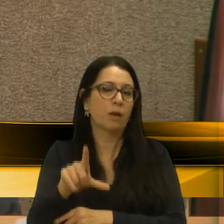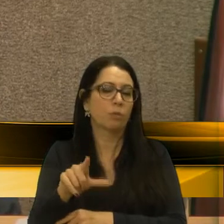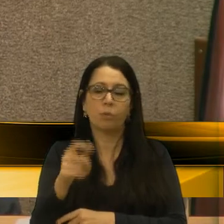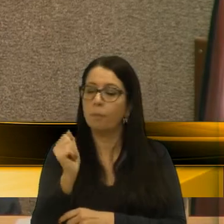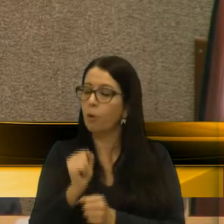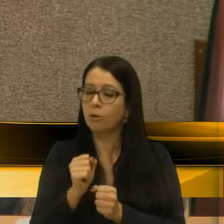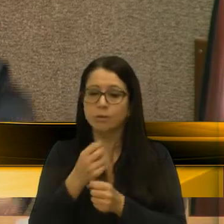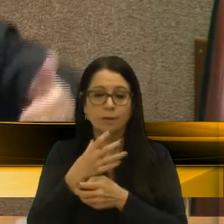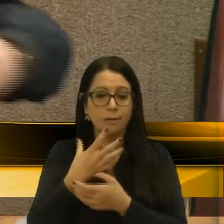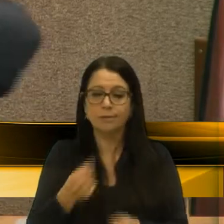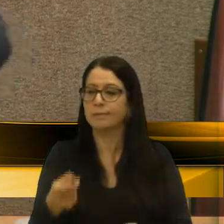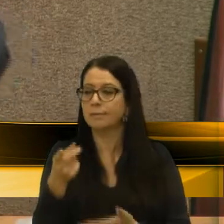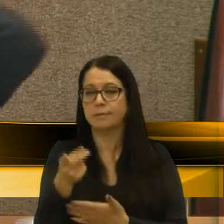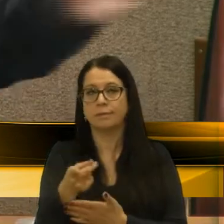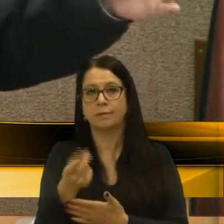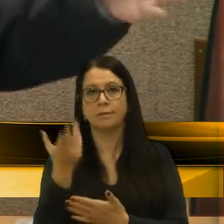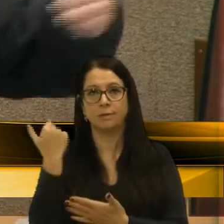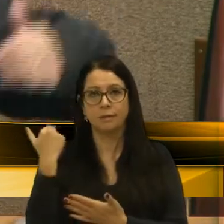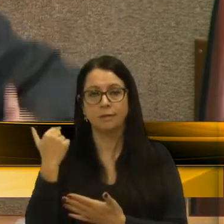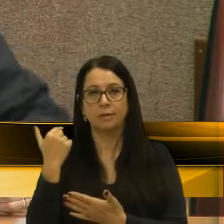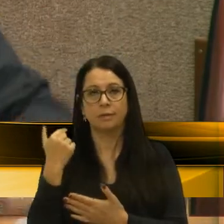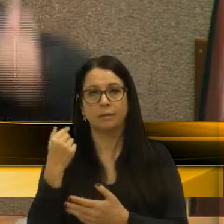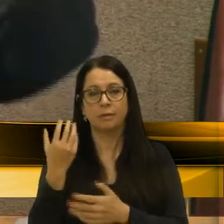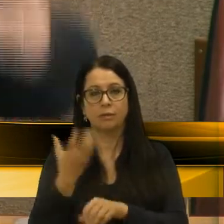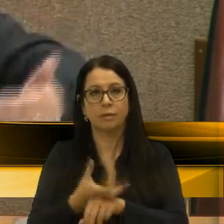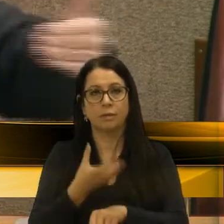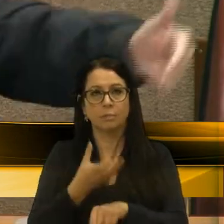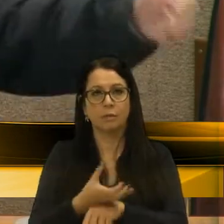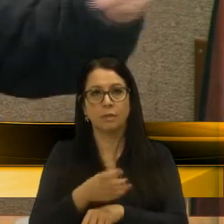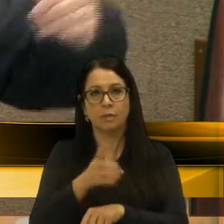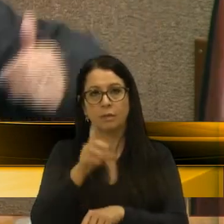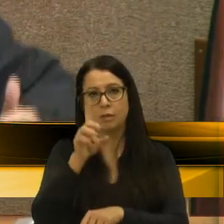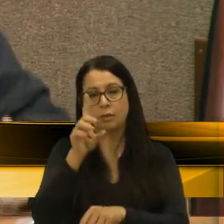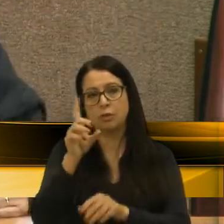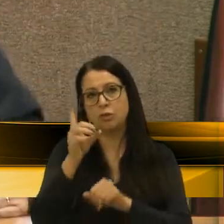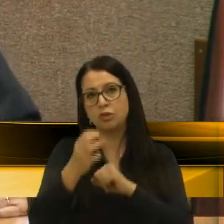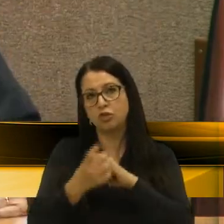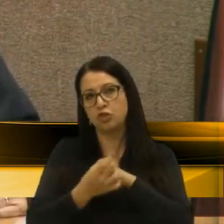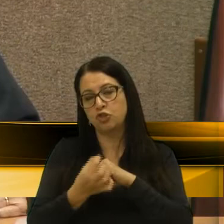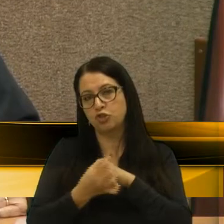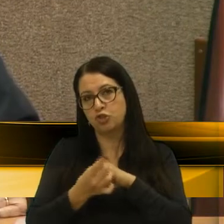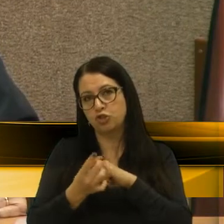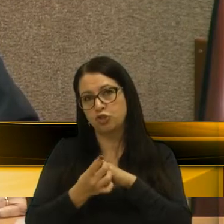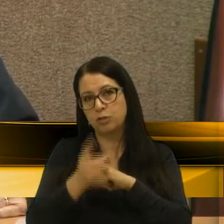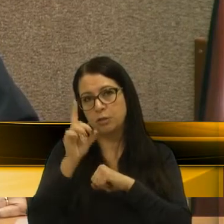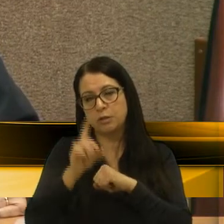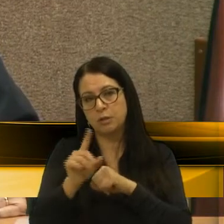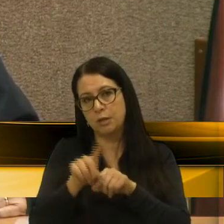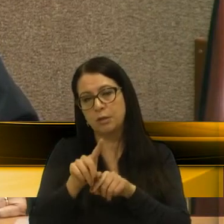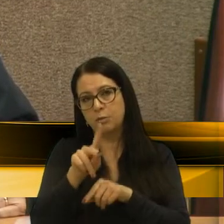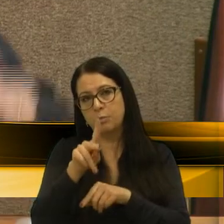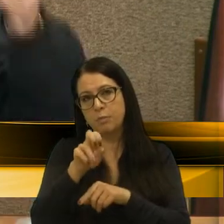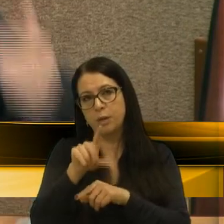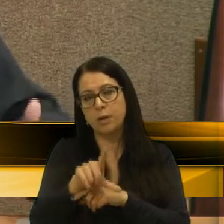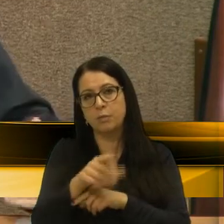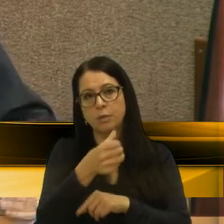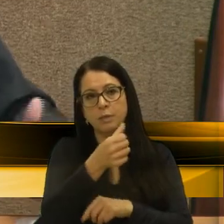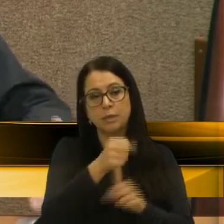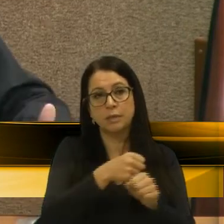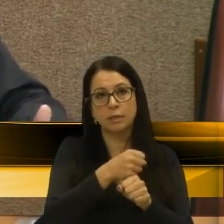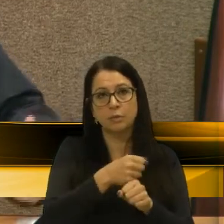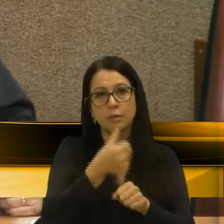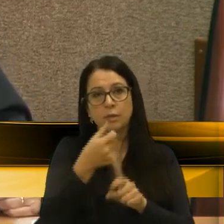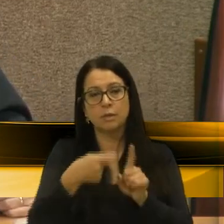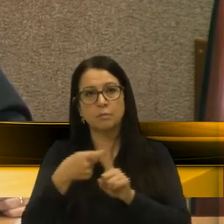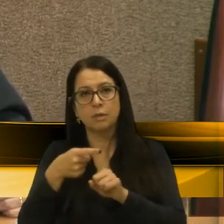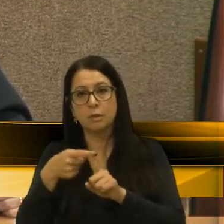Paula, quando lá na disciplina de Direito Penal, 6 anos e 6 meses é o mínimo da pena